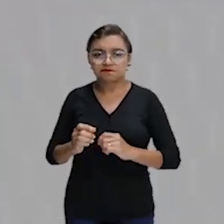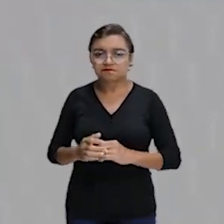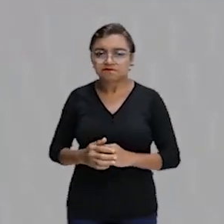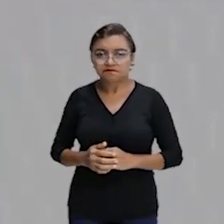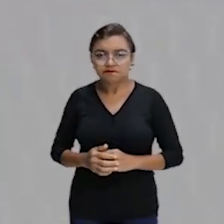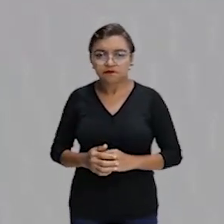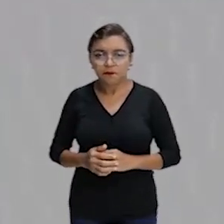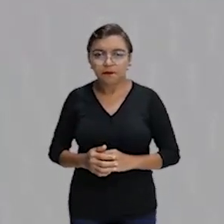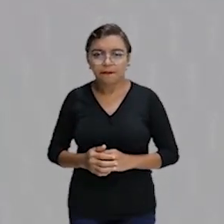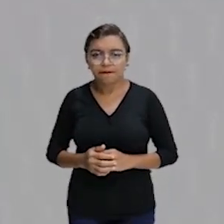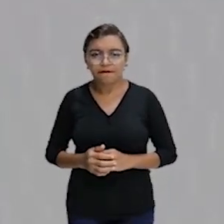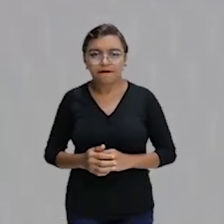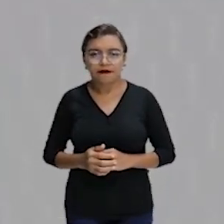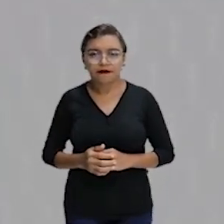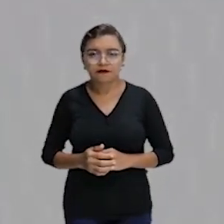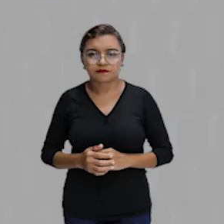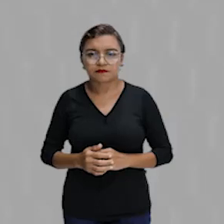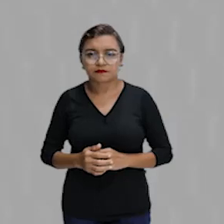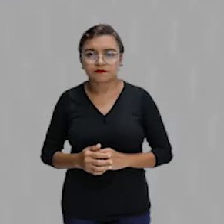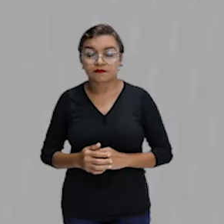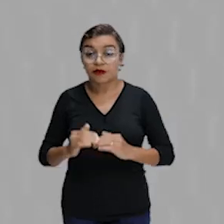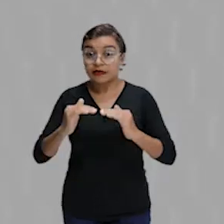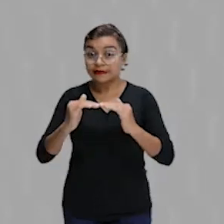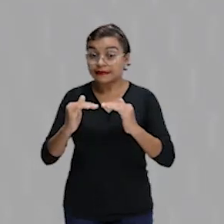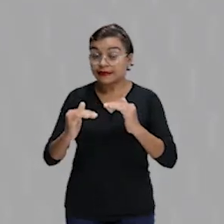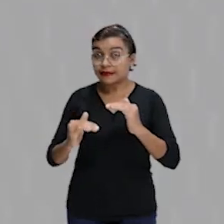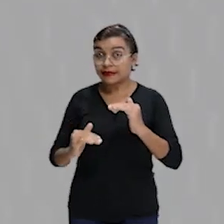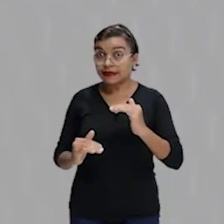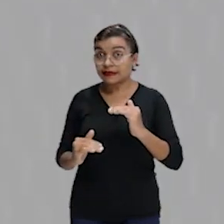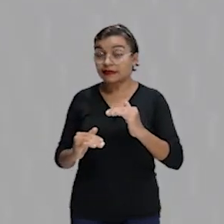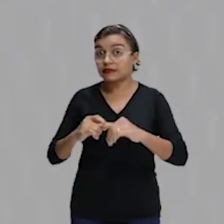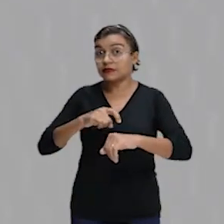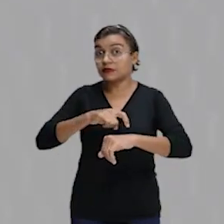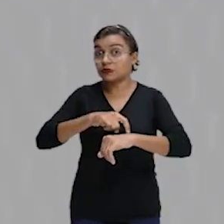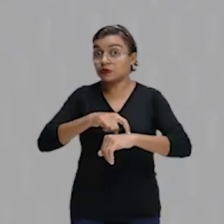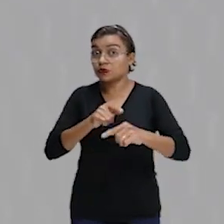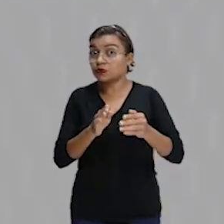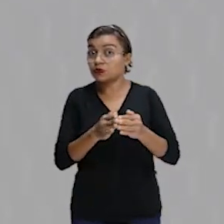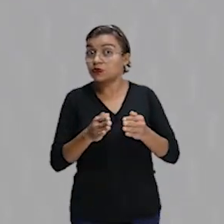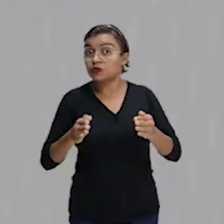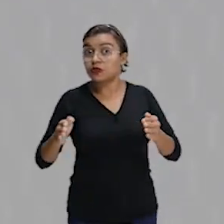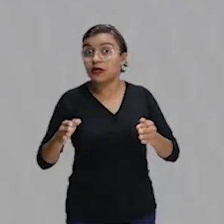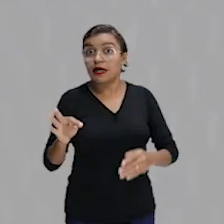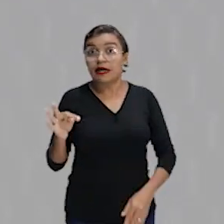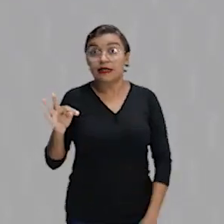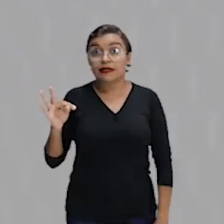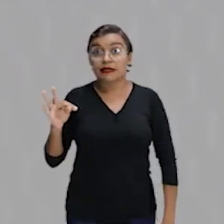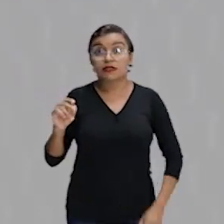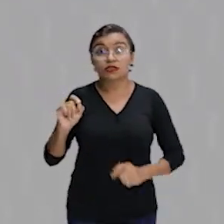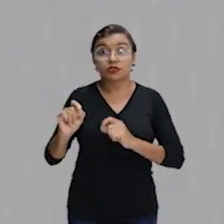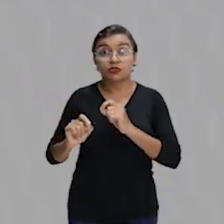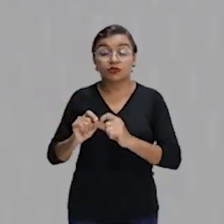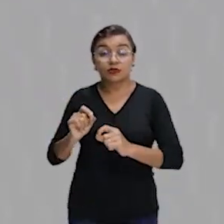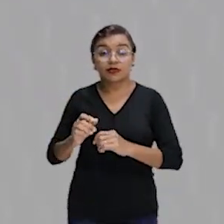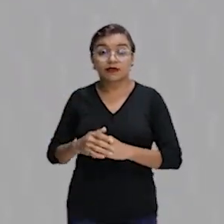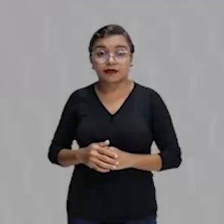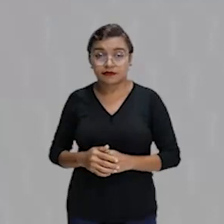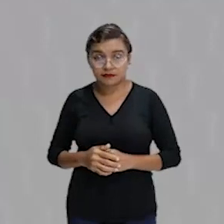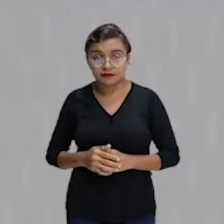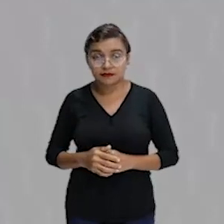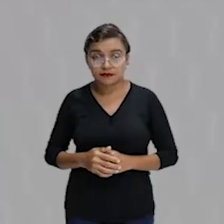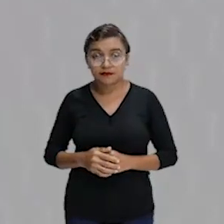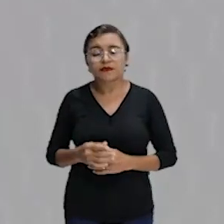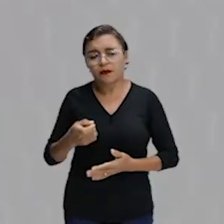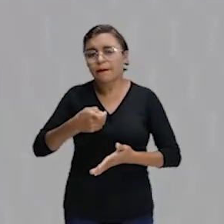olha só. Ele falou que decresce com o passar do tempo a uma taxa proporcional a quem? A quantidade